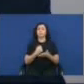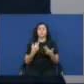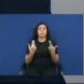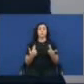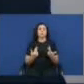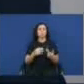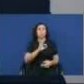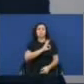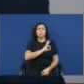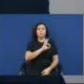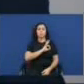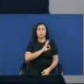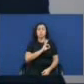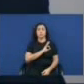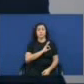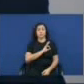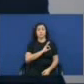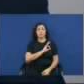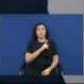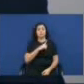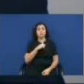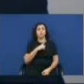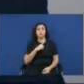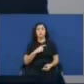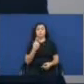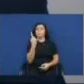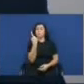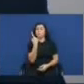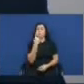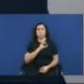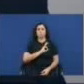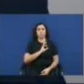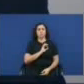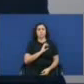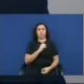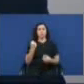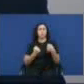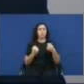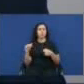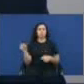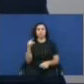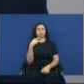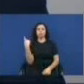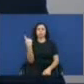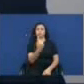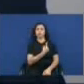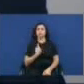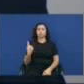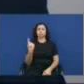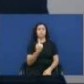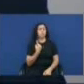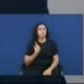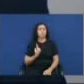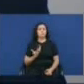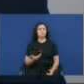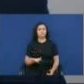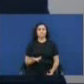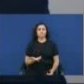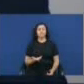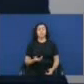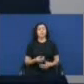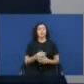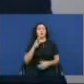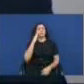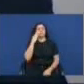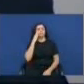com a Polícia Militar, discutimos com os moradores, tem apenas uma viatura que patrulha aquela região da Água Espraiada. Então